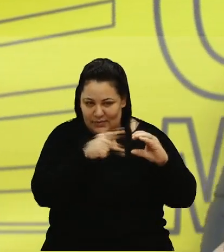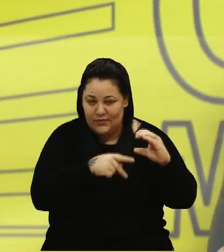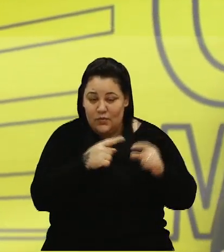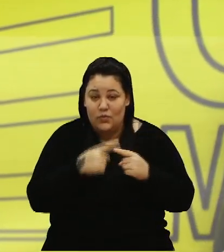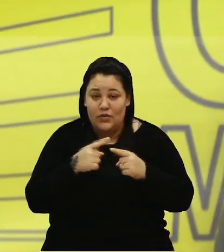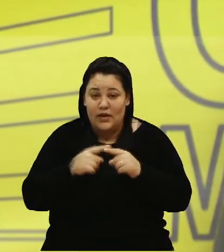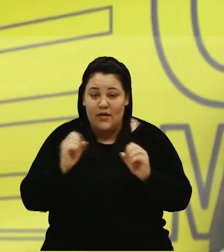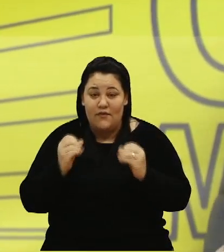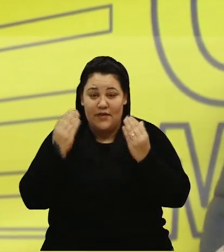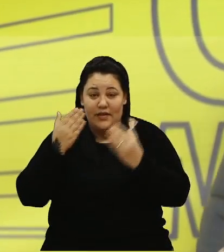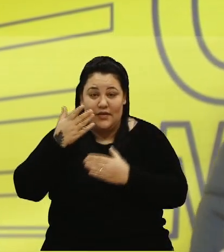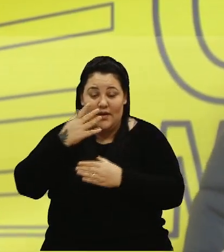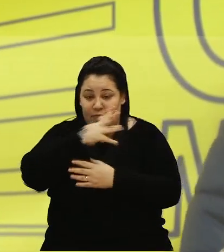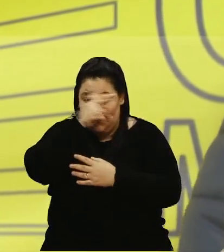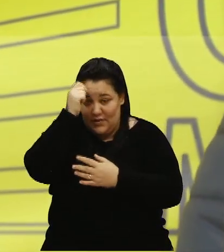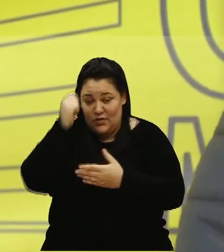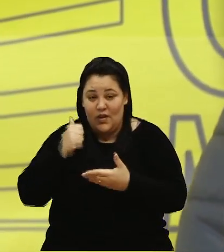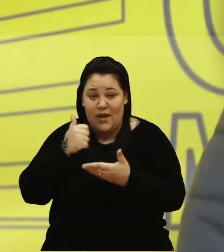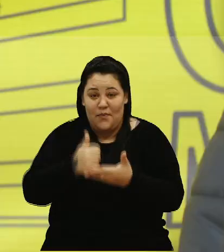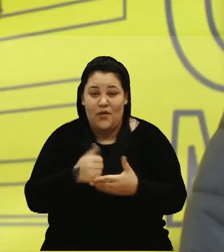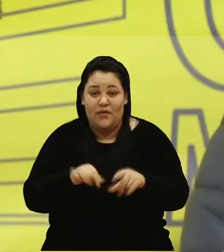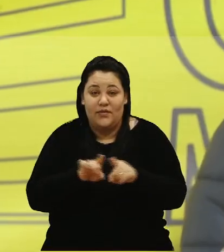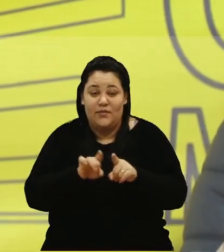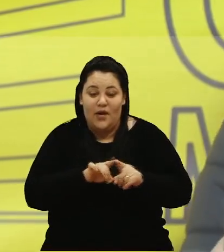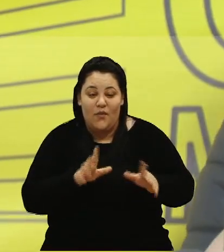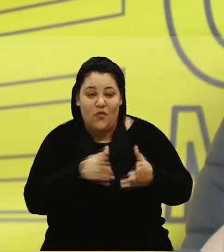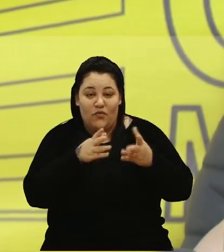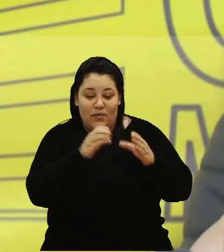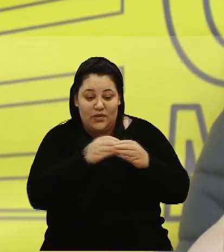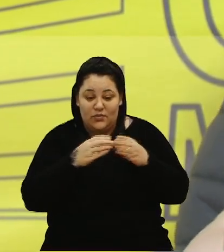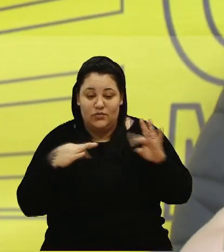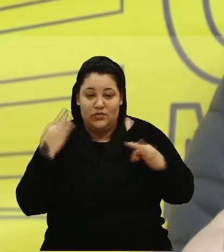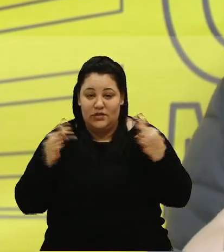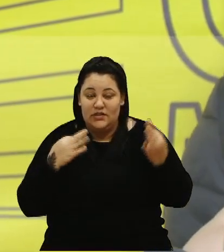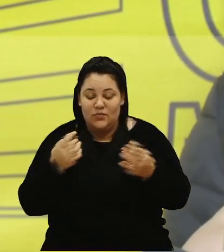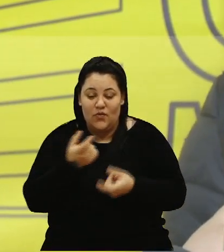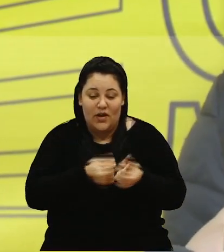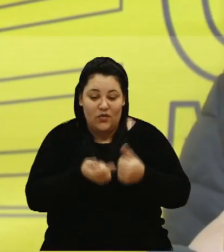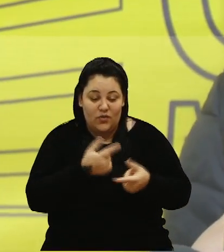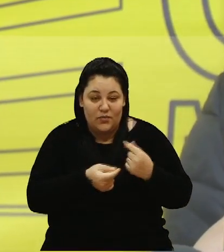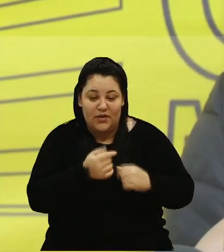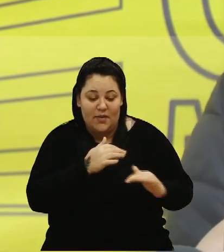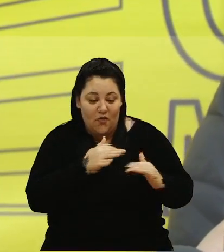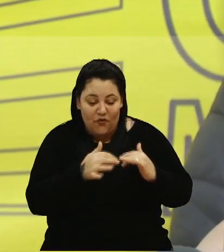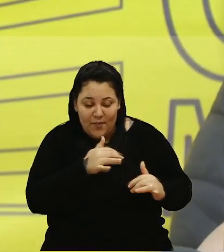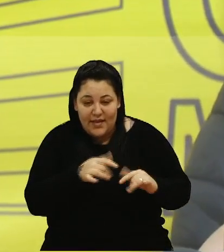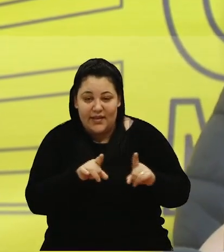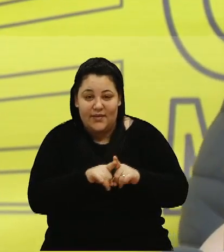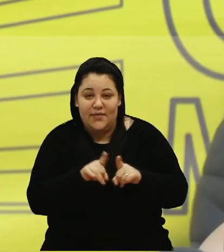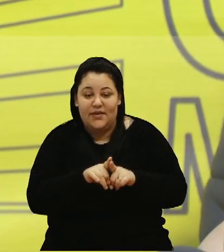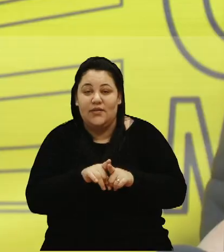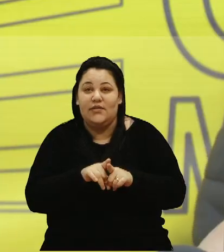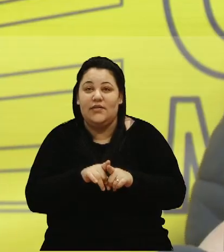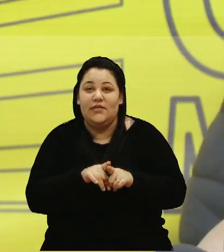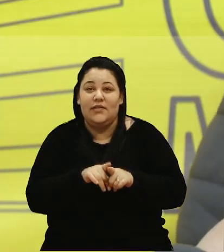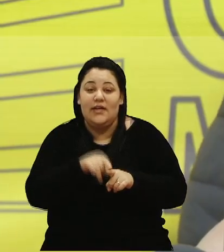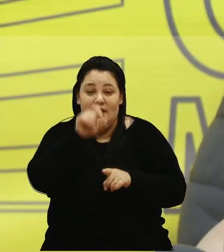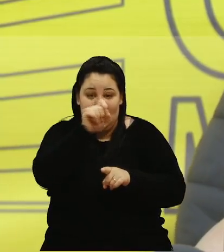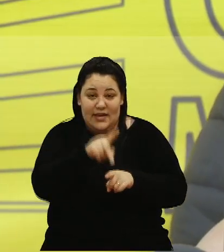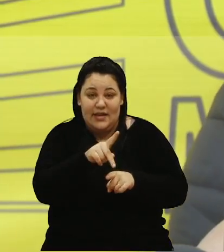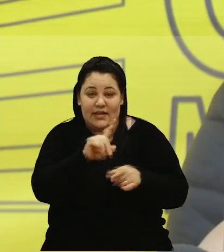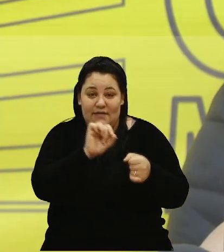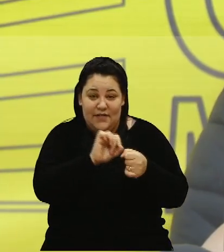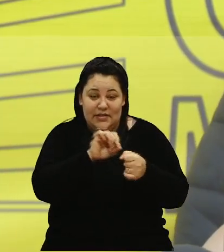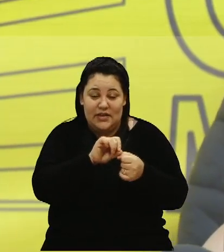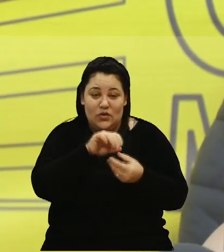Prefeitura está apoiando, no sentido de fomentar o turismo, a economia, e essa produtora que está fazendo o